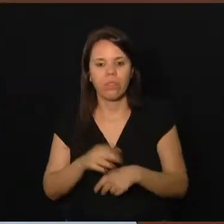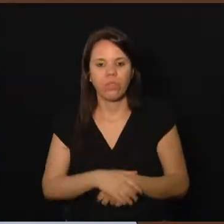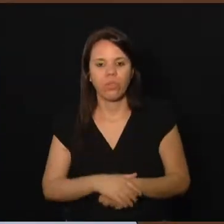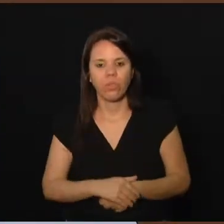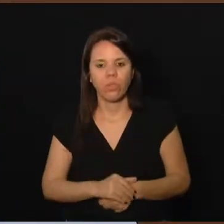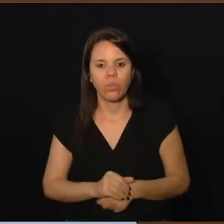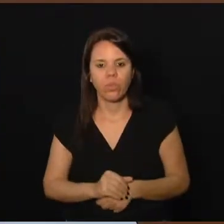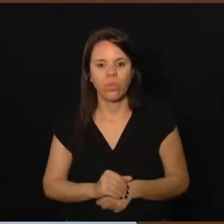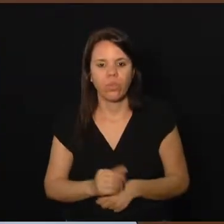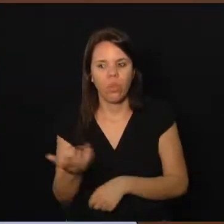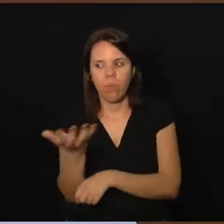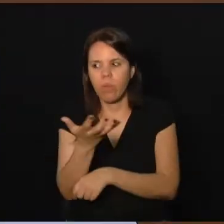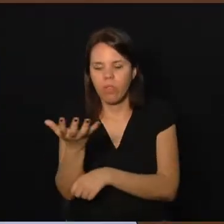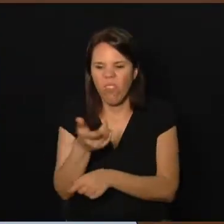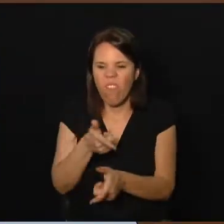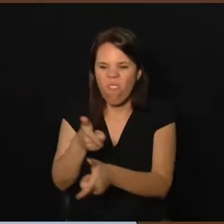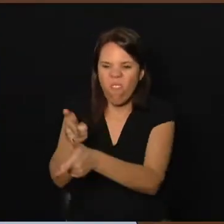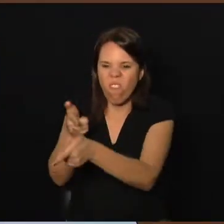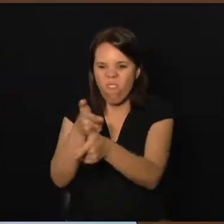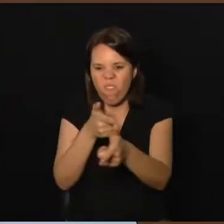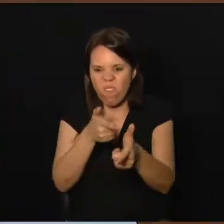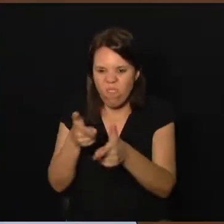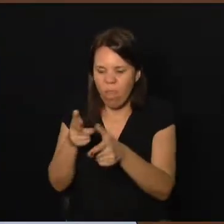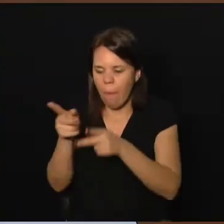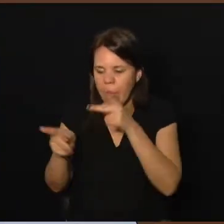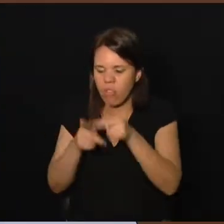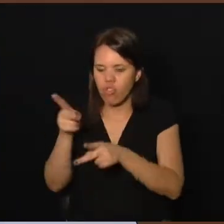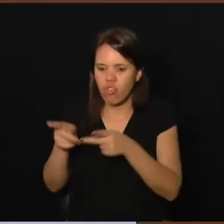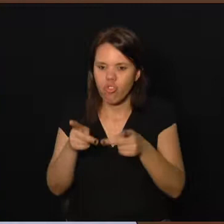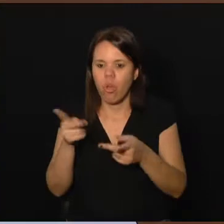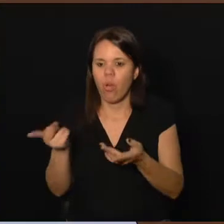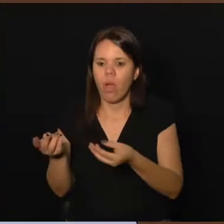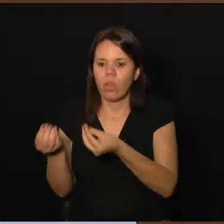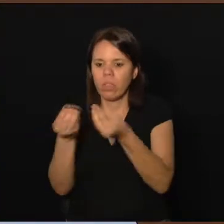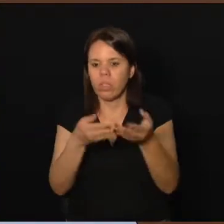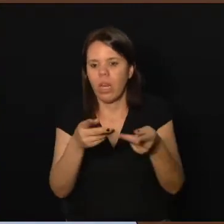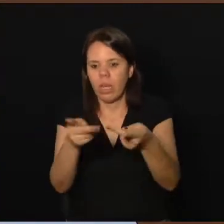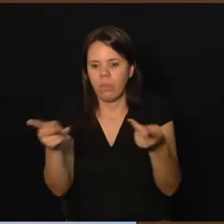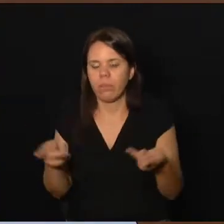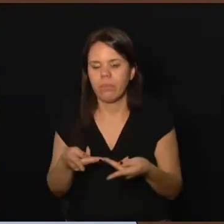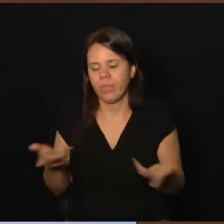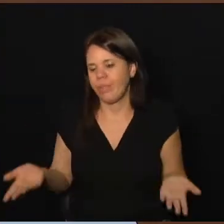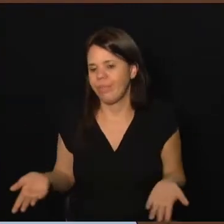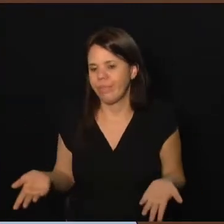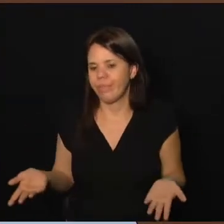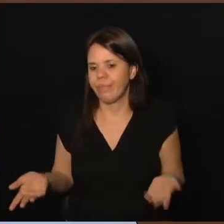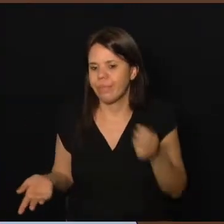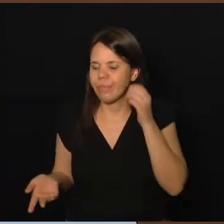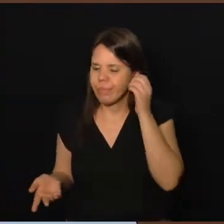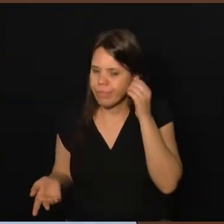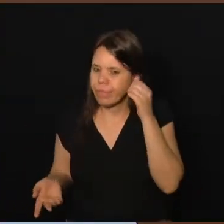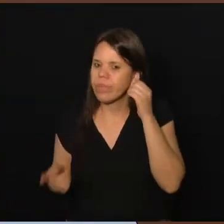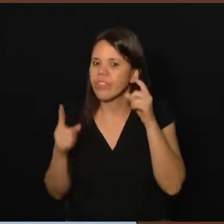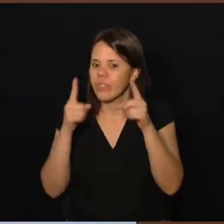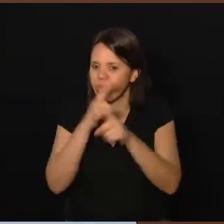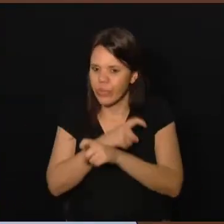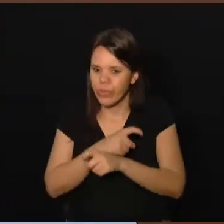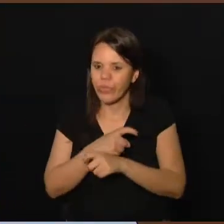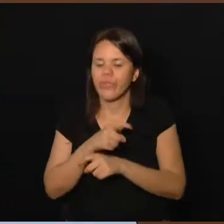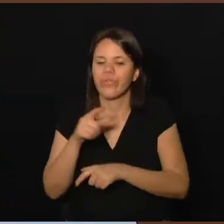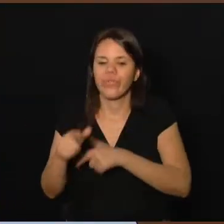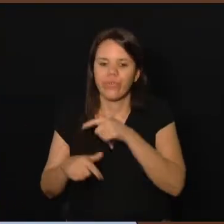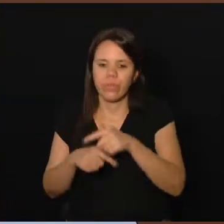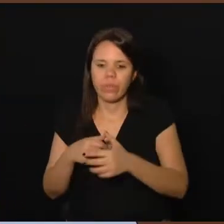de rua ameaçando até o entregador de pizza. Então, assim, é tudo muito complexo, difícil de